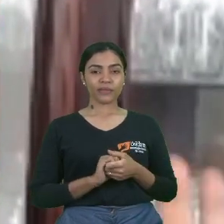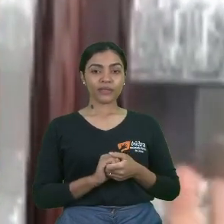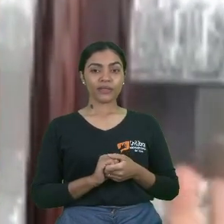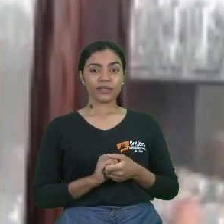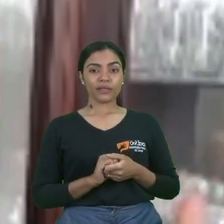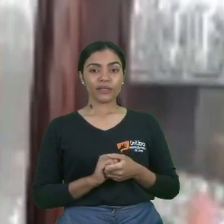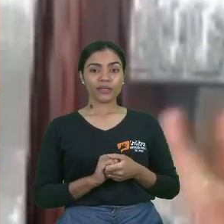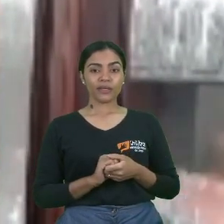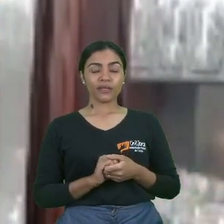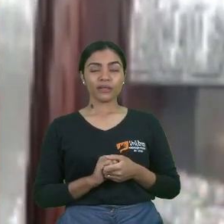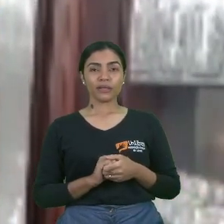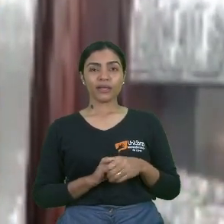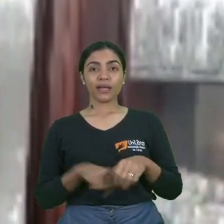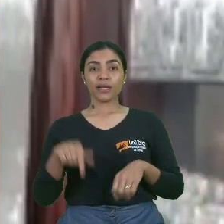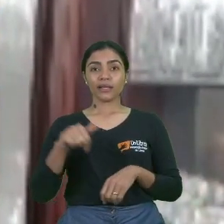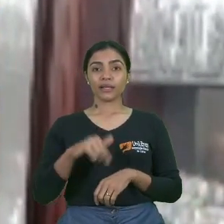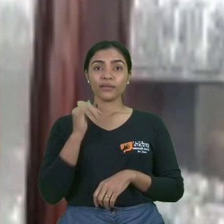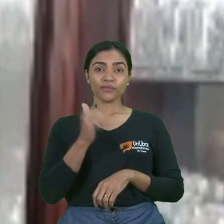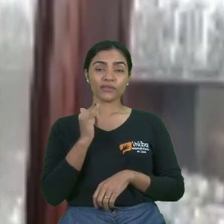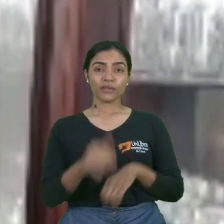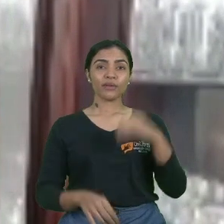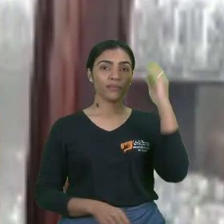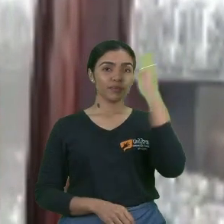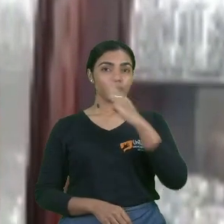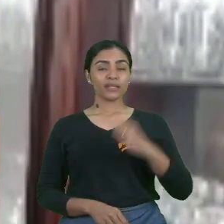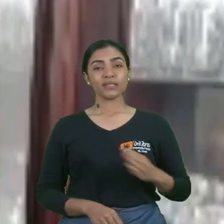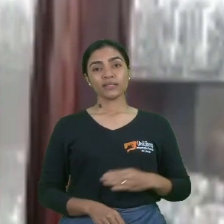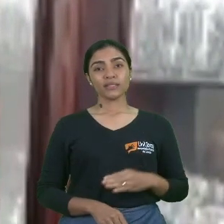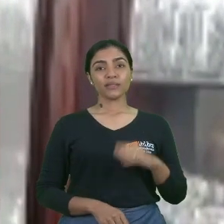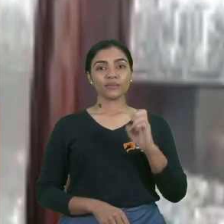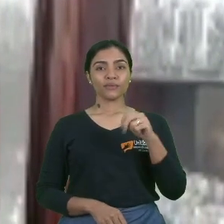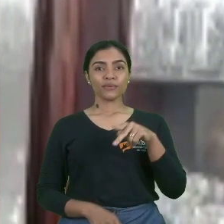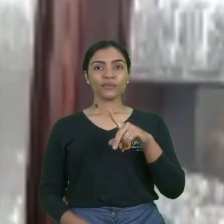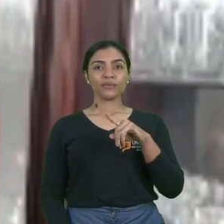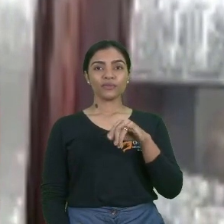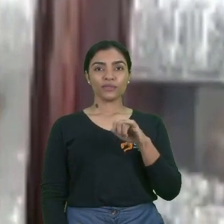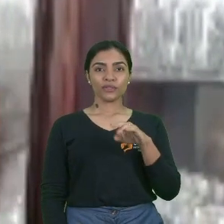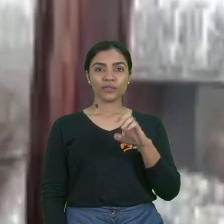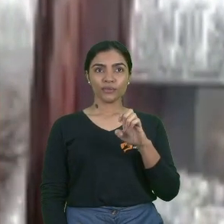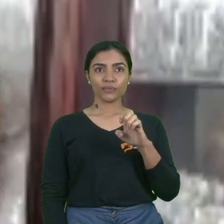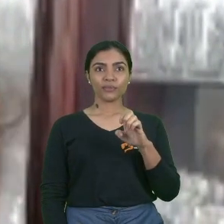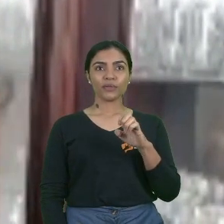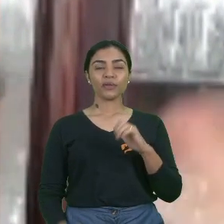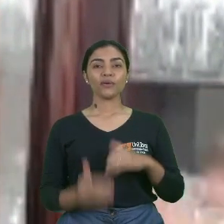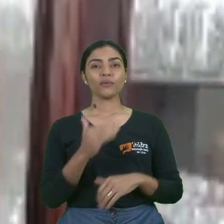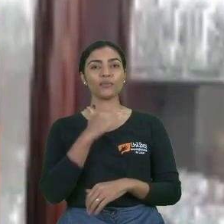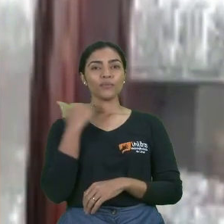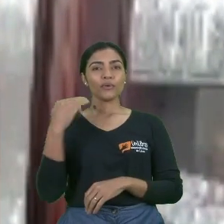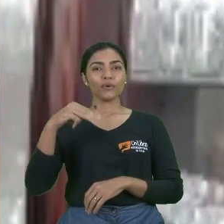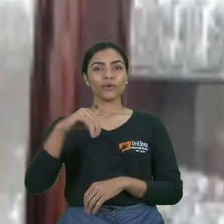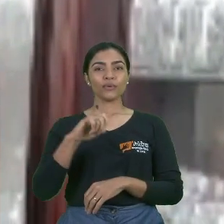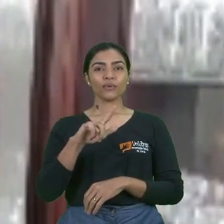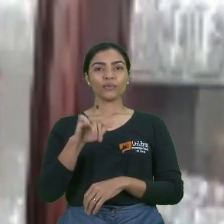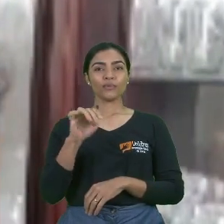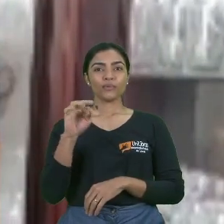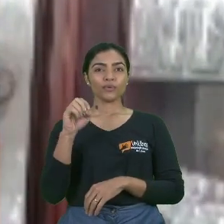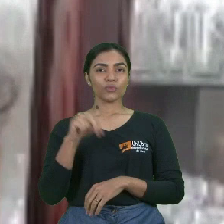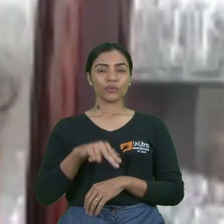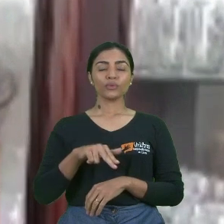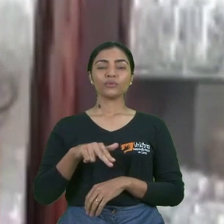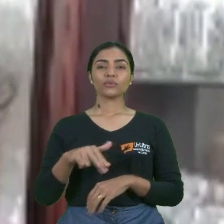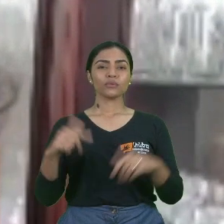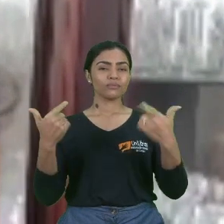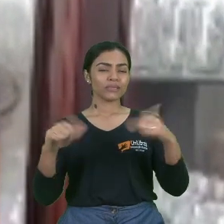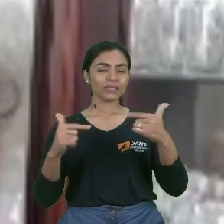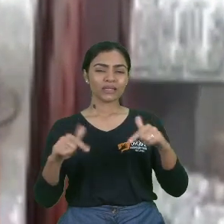infelizmente a banda de PV a vamos não já faz um tempo nosso querido Nilson ausência de Paulinho e socialismo trabalho com